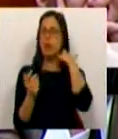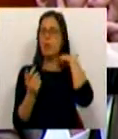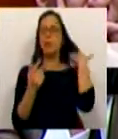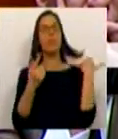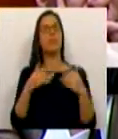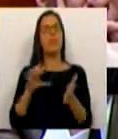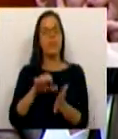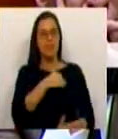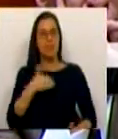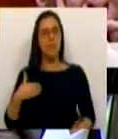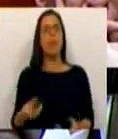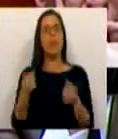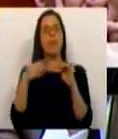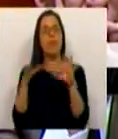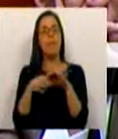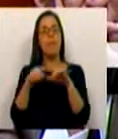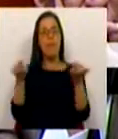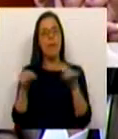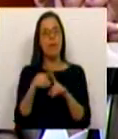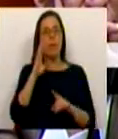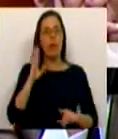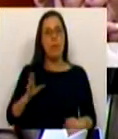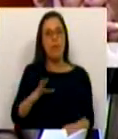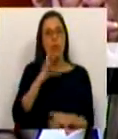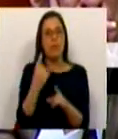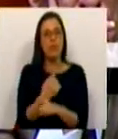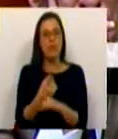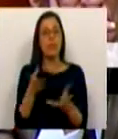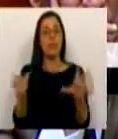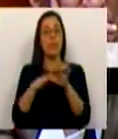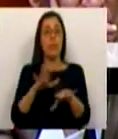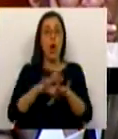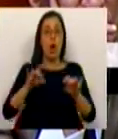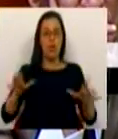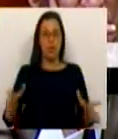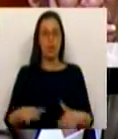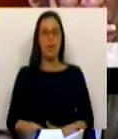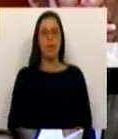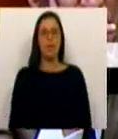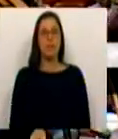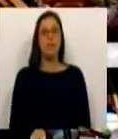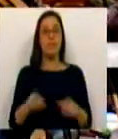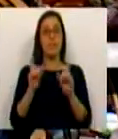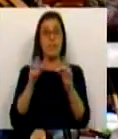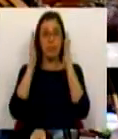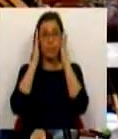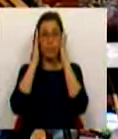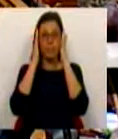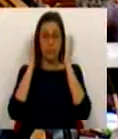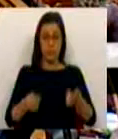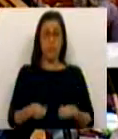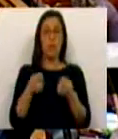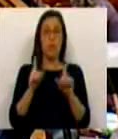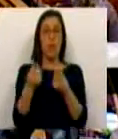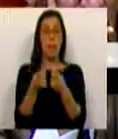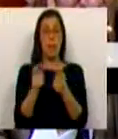ver com centros de saúde, que têm a ver com instalações das forças de segurança, que têm a ver com hospitais. São esses os investimentos